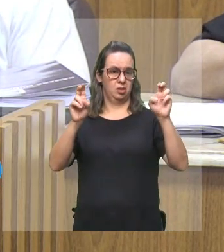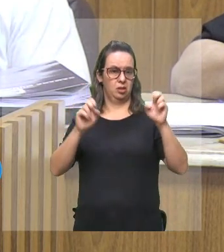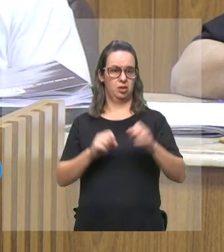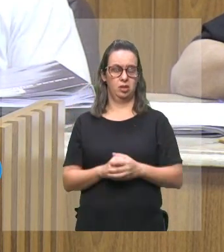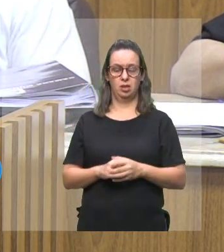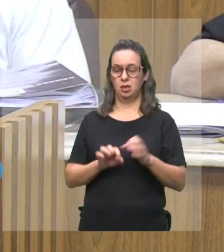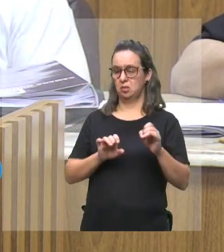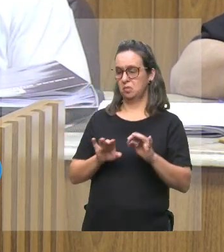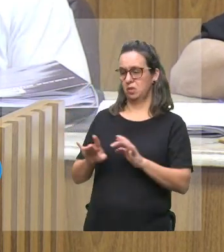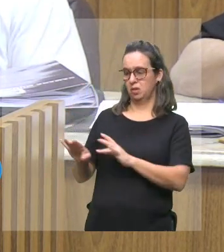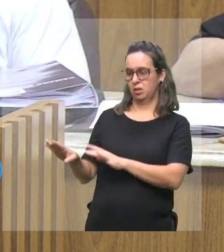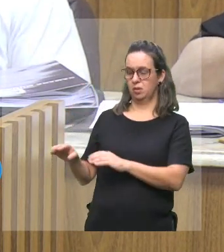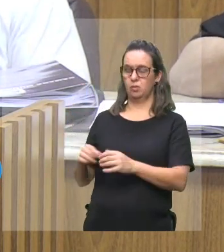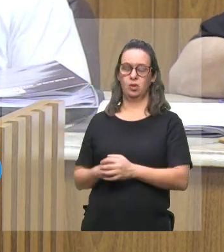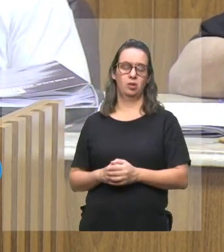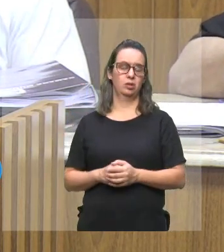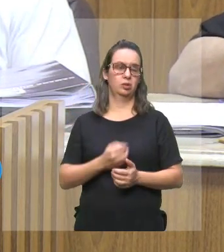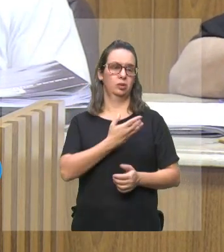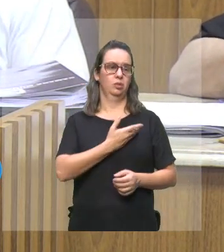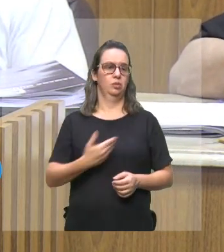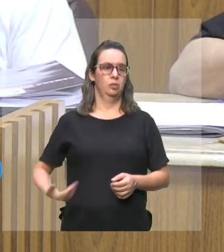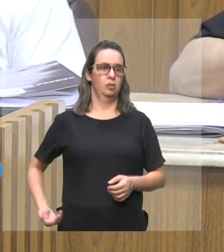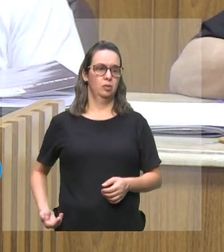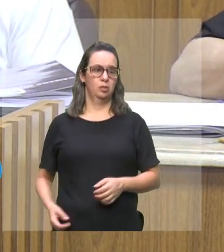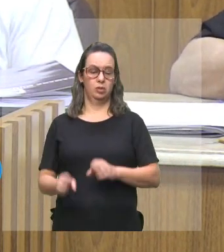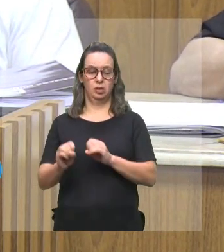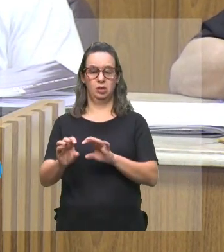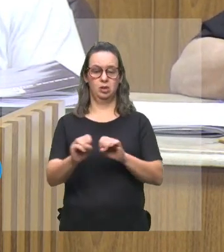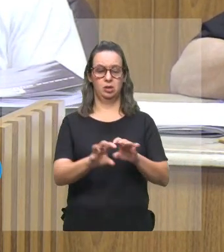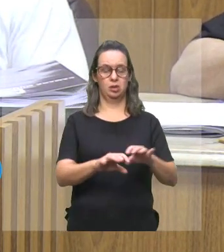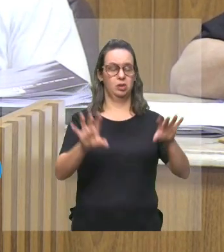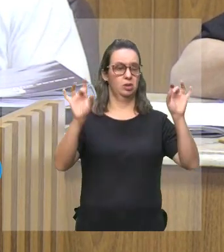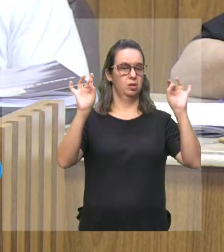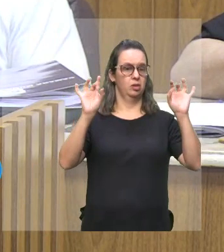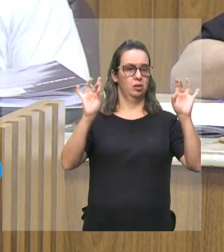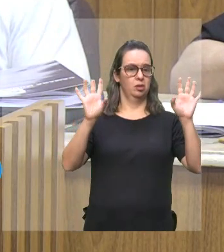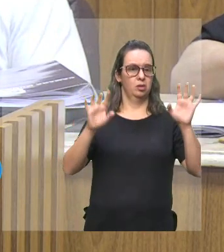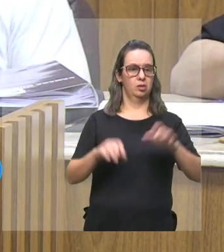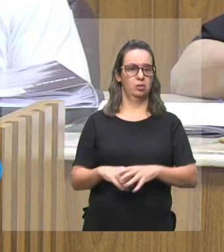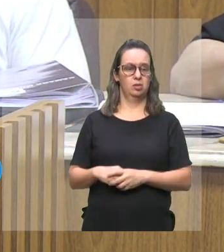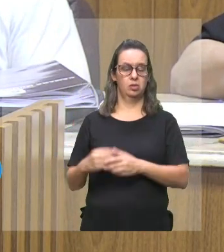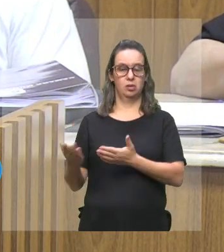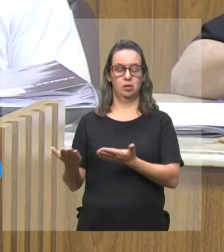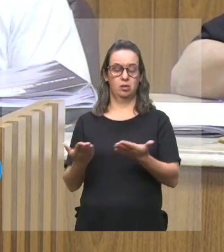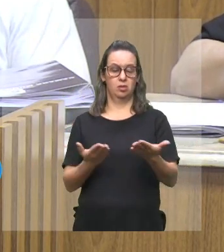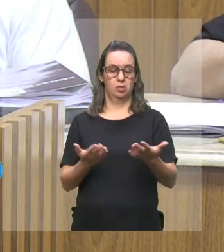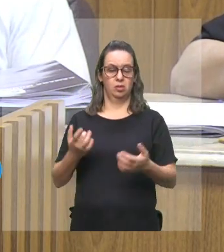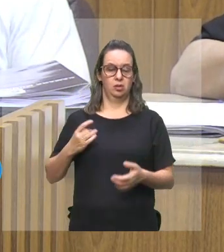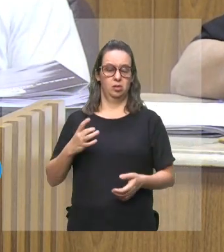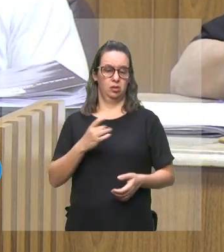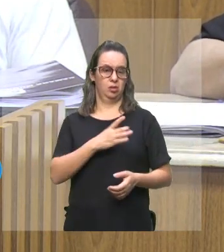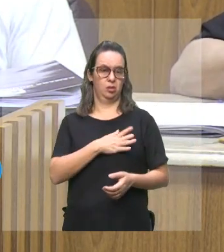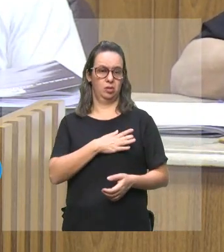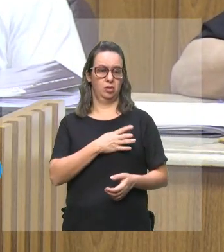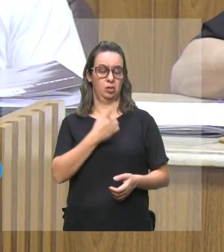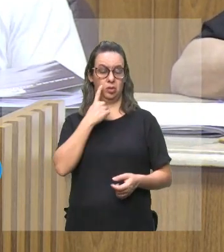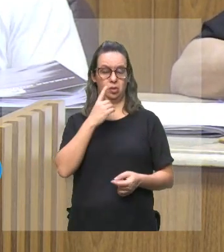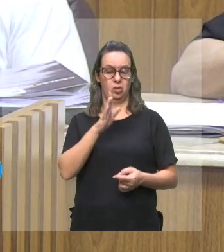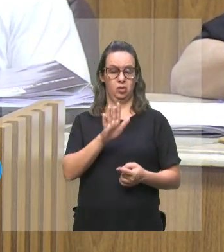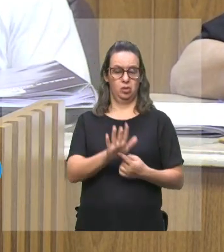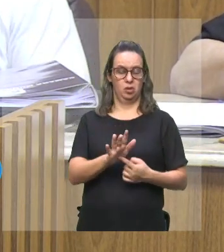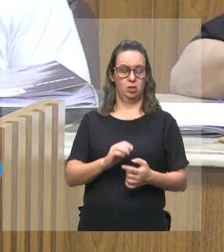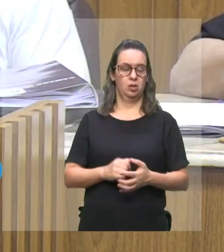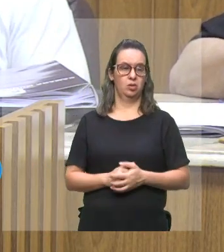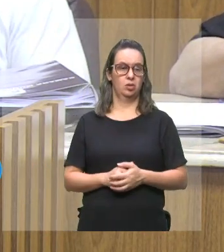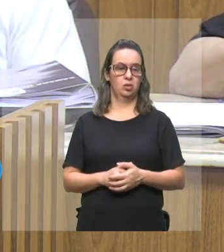transportes público, educação especial, serviços de atenção básica, saúde, saneamento e